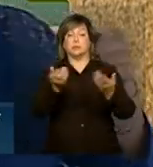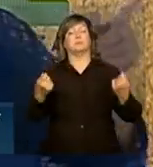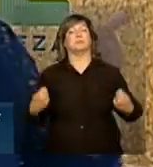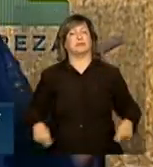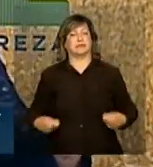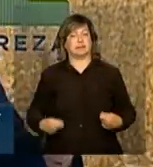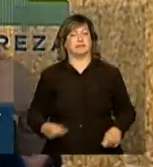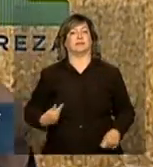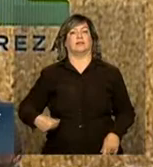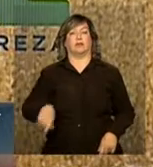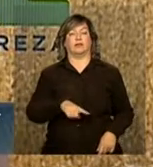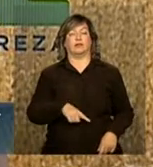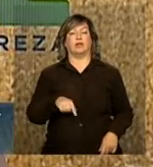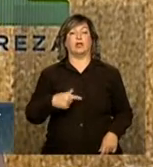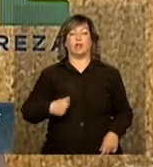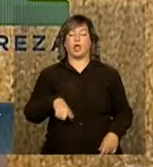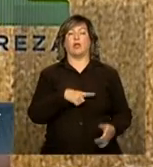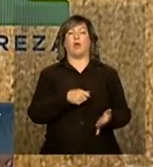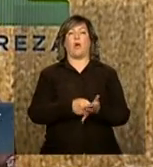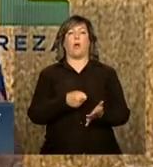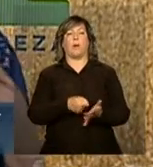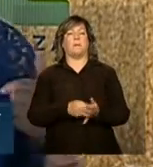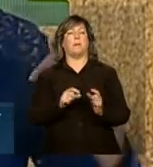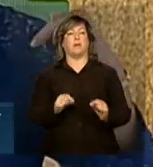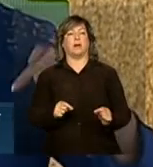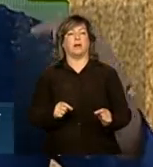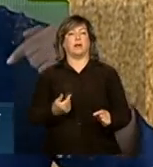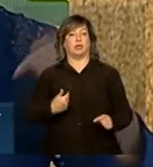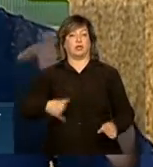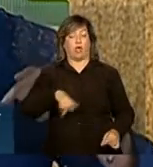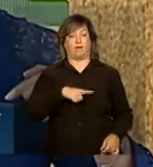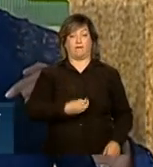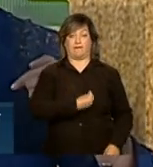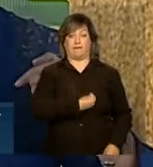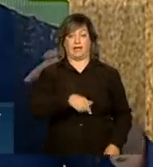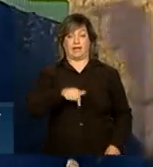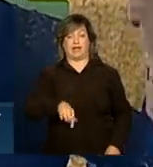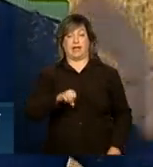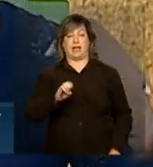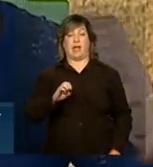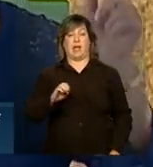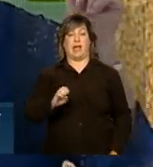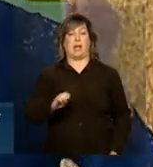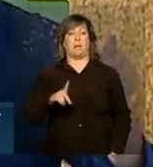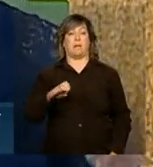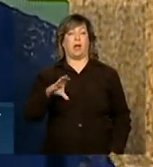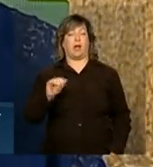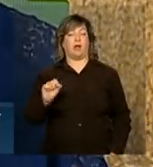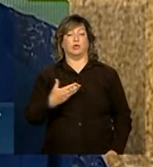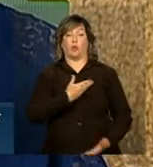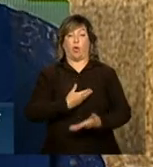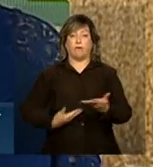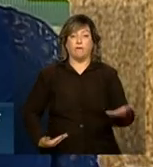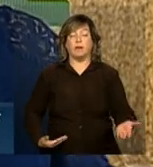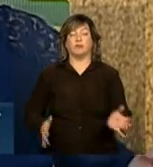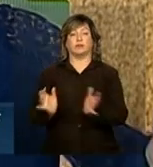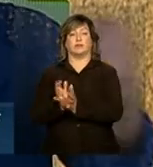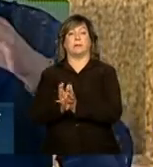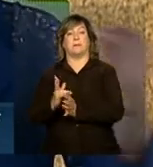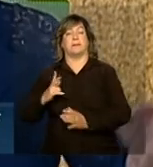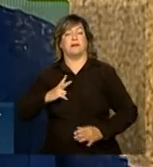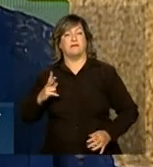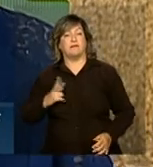temos obrigação, nós quem? Nós que vivemos essa época, Governo, iniciativa